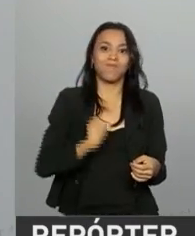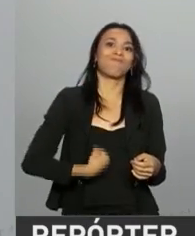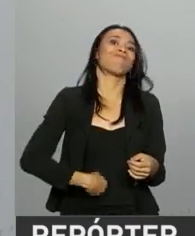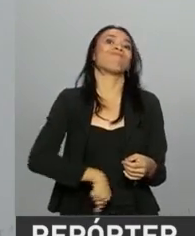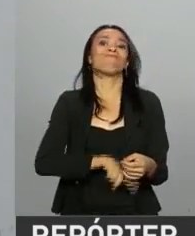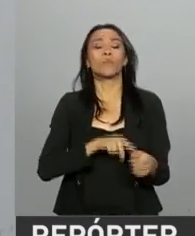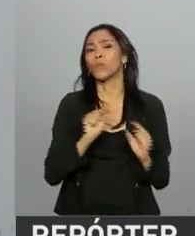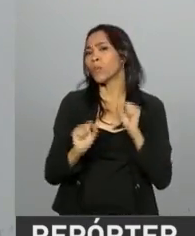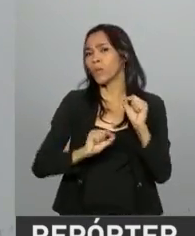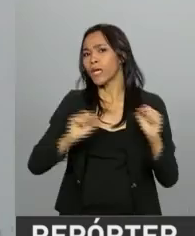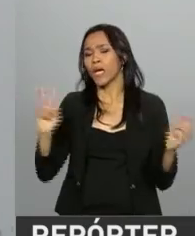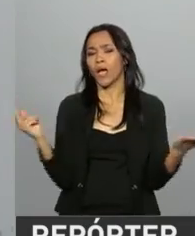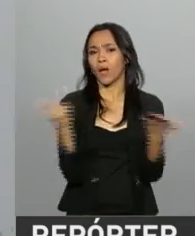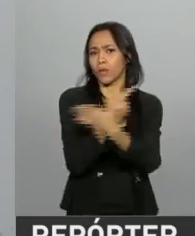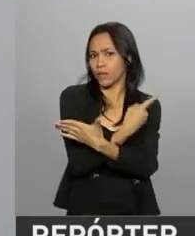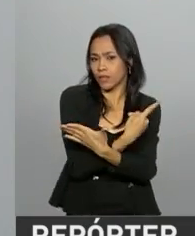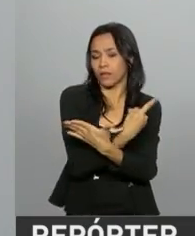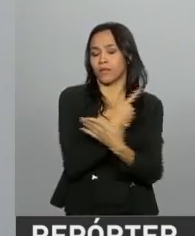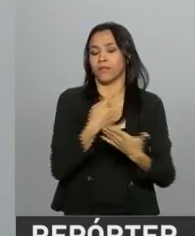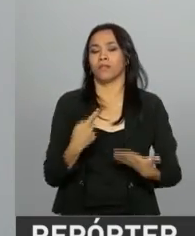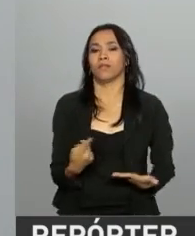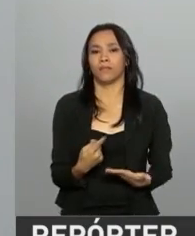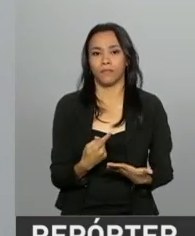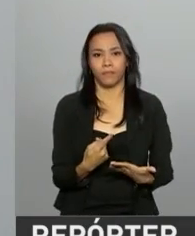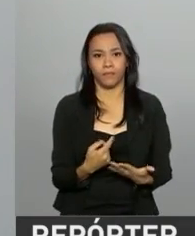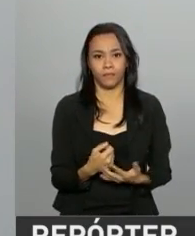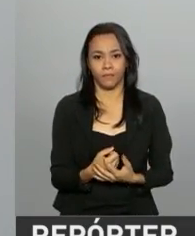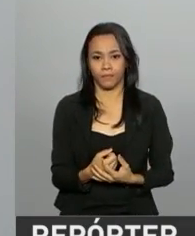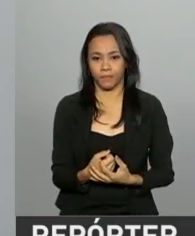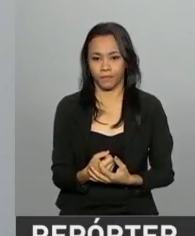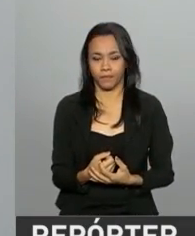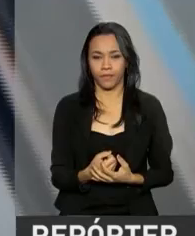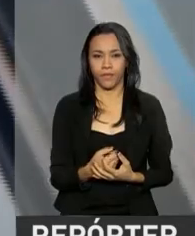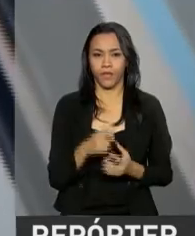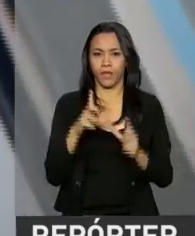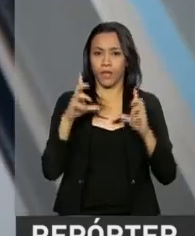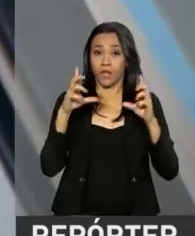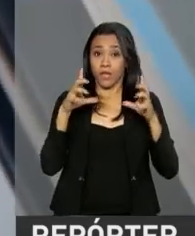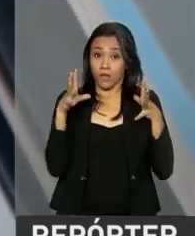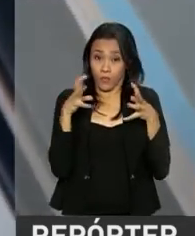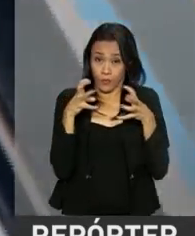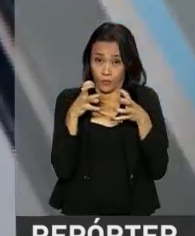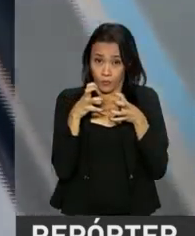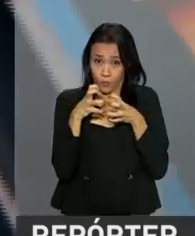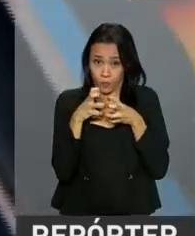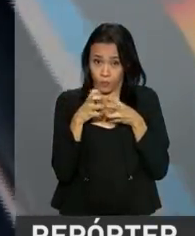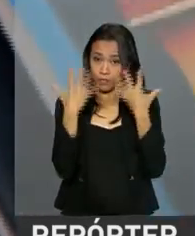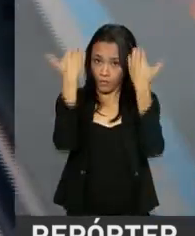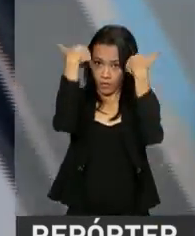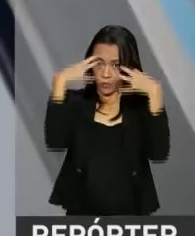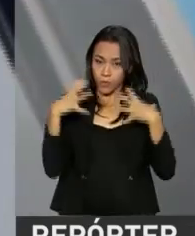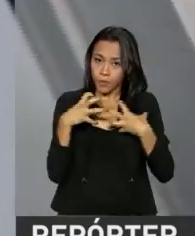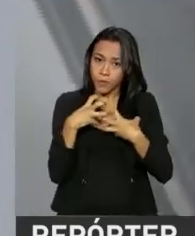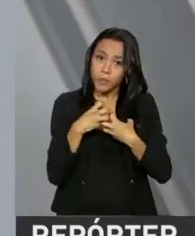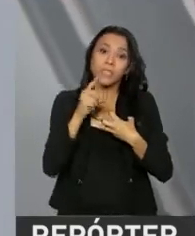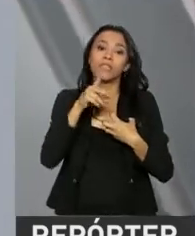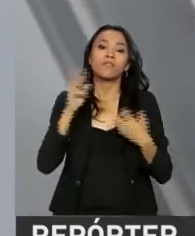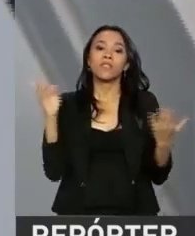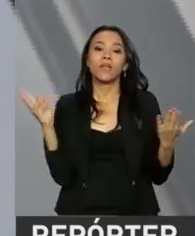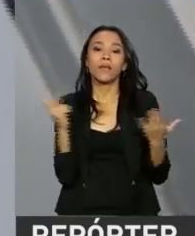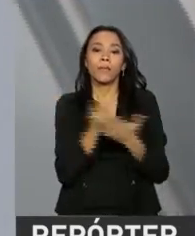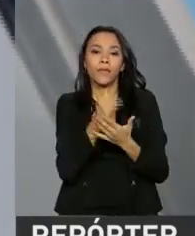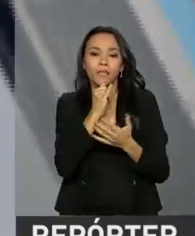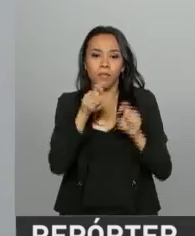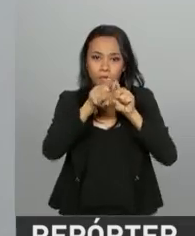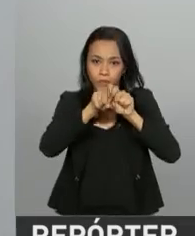ele sofre uma diminuição e se você já tem uma formação de uma placa de